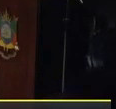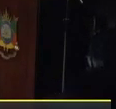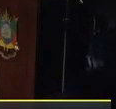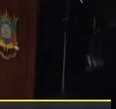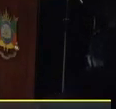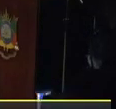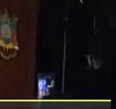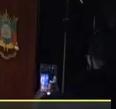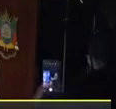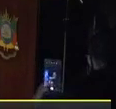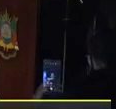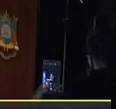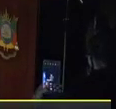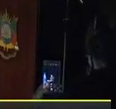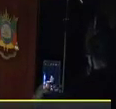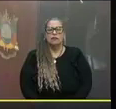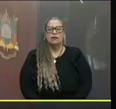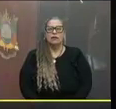Bom dia,